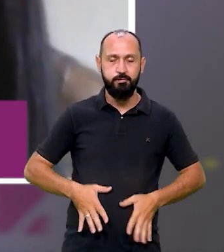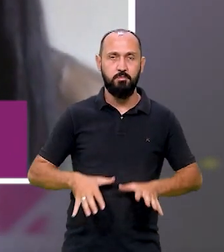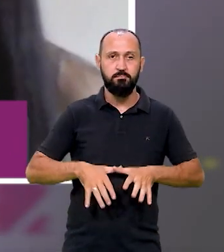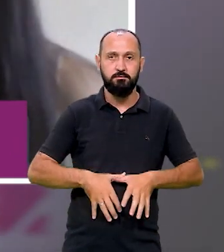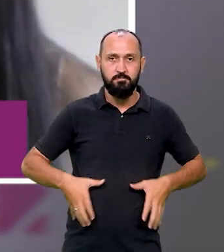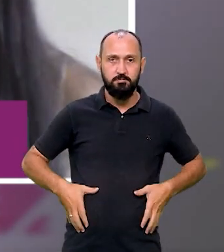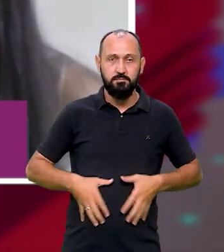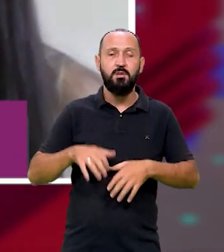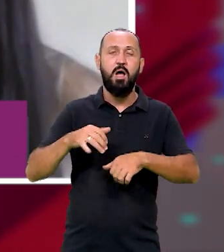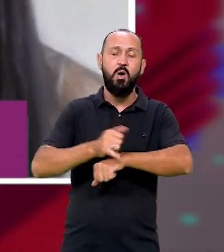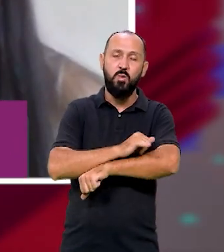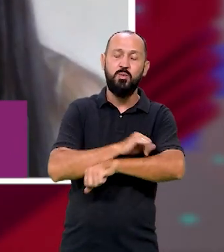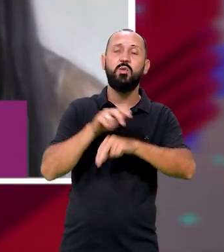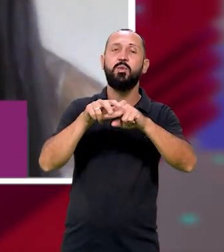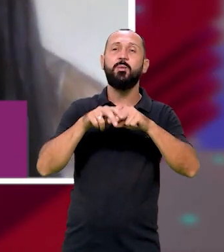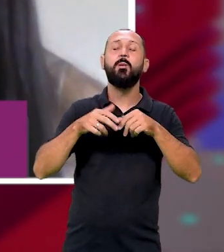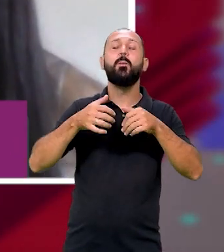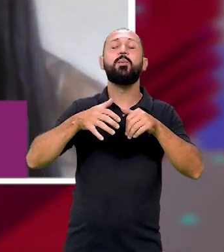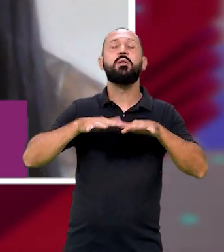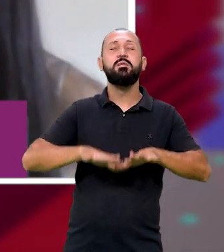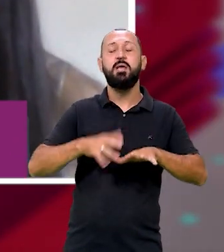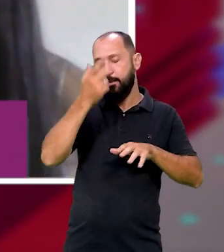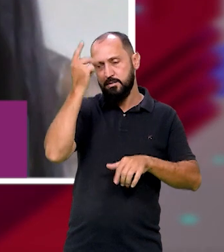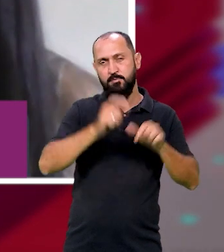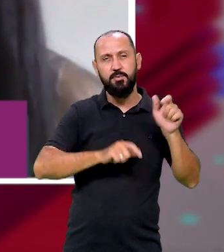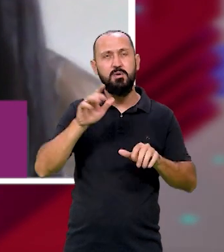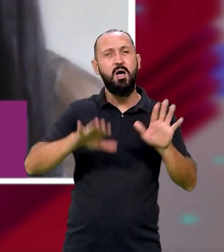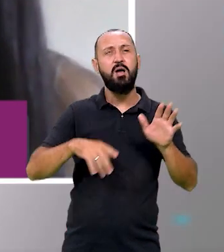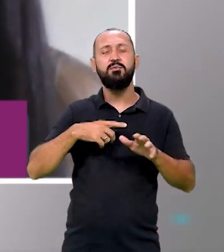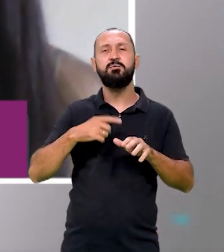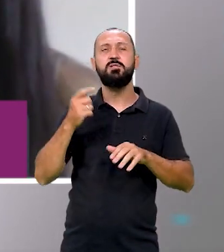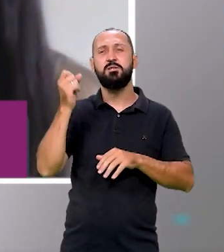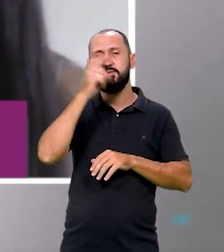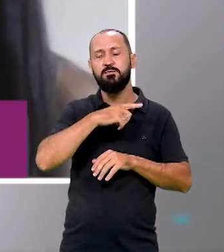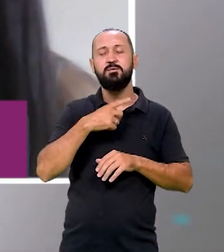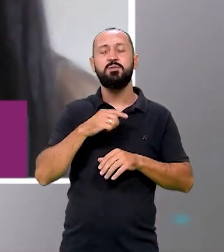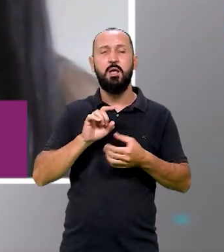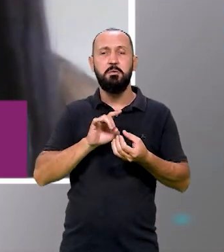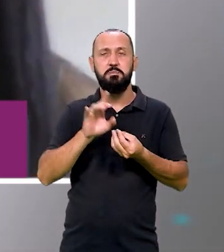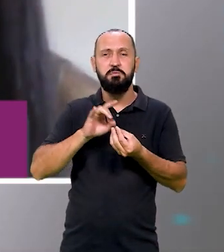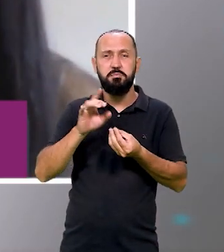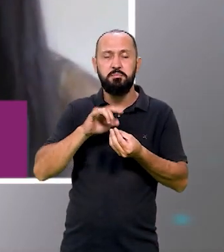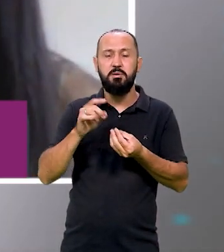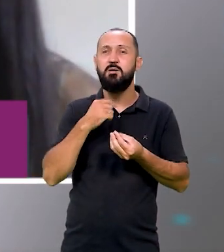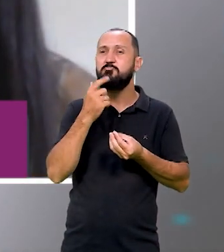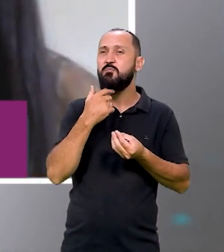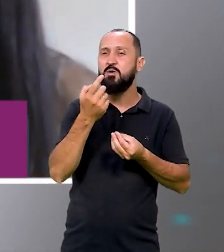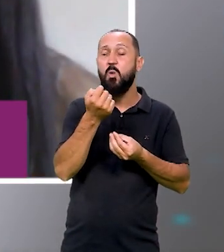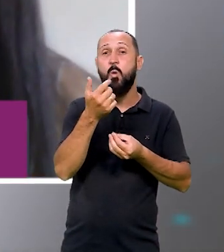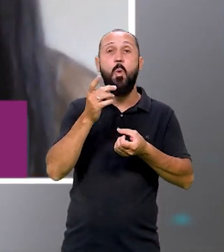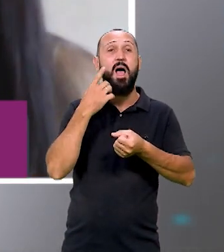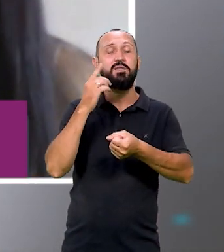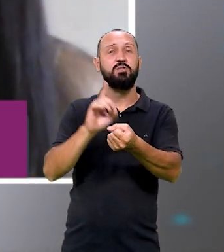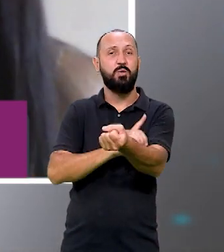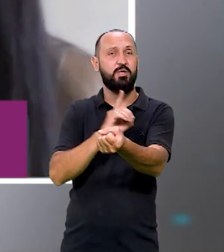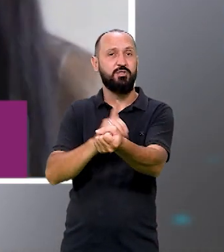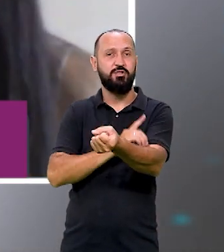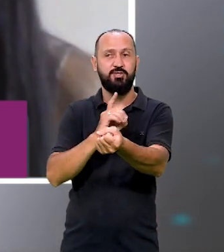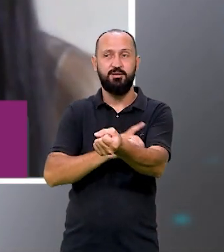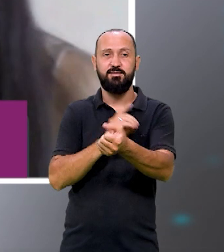abre a geladeira, pede no aplicativo no celular, tem comida o tempo todo. E o que acontece? Existe um fornecimento